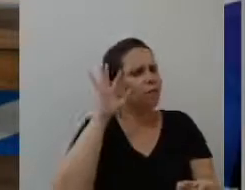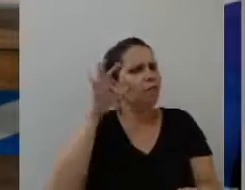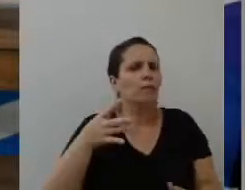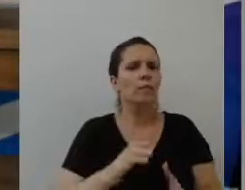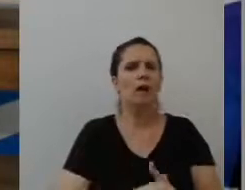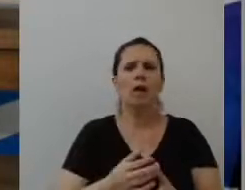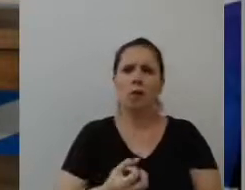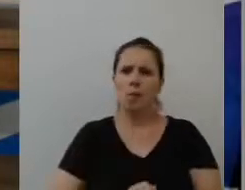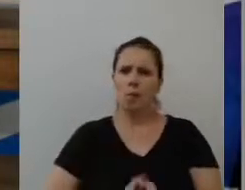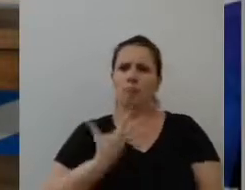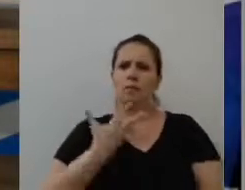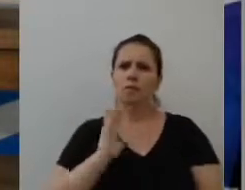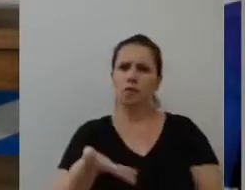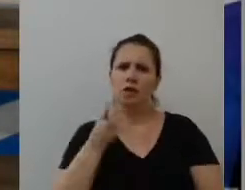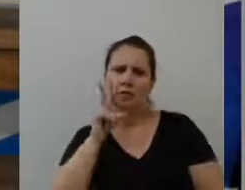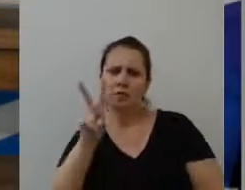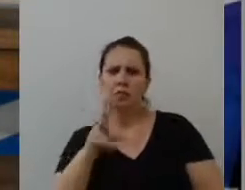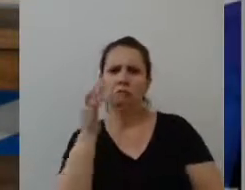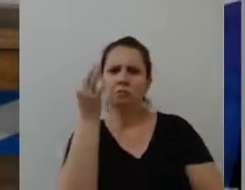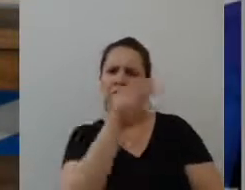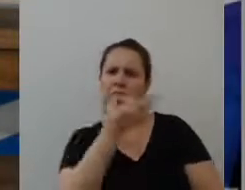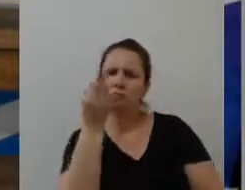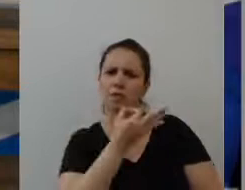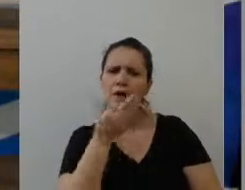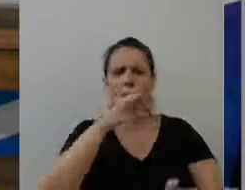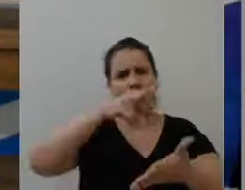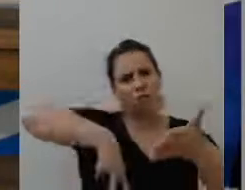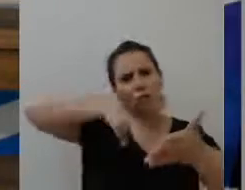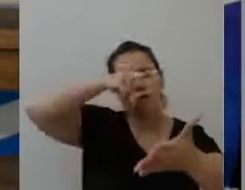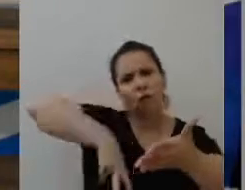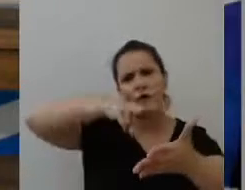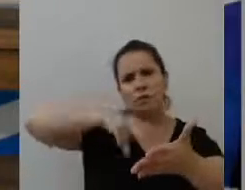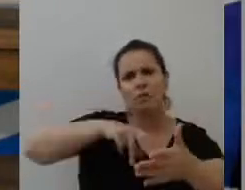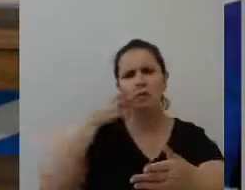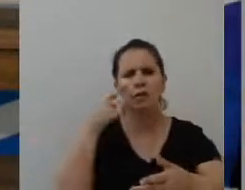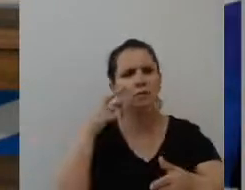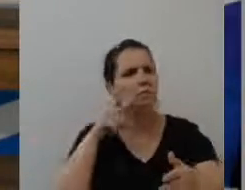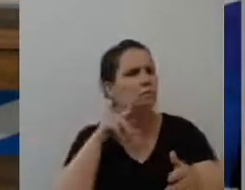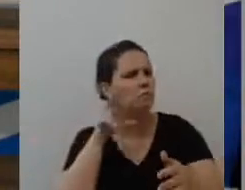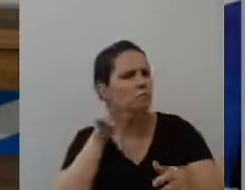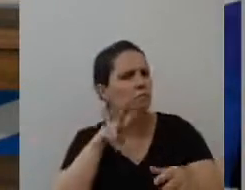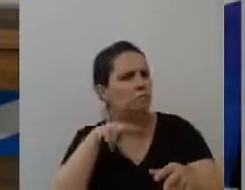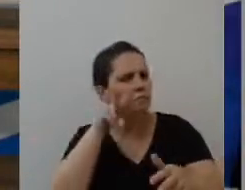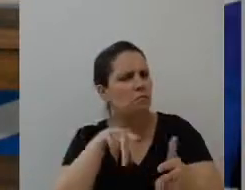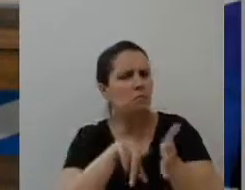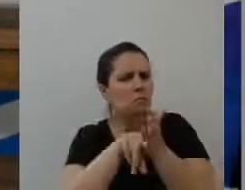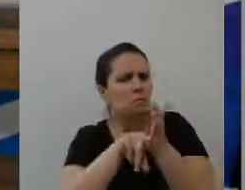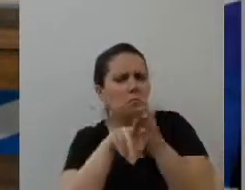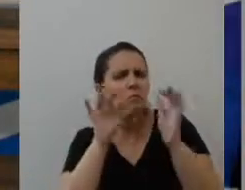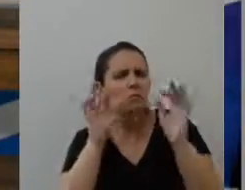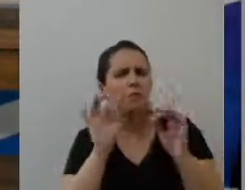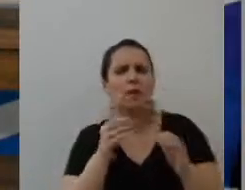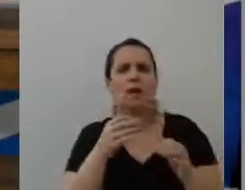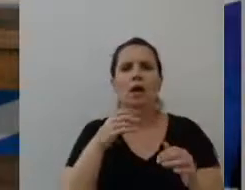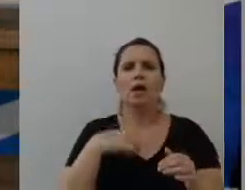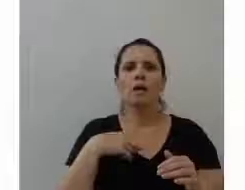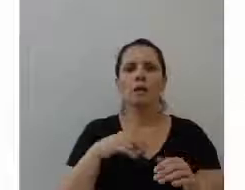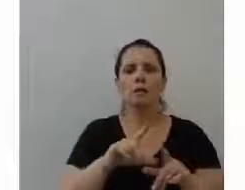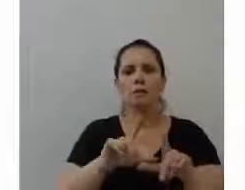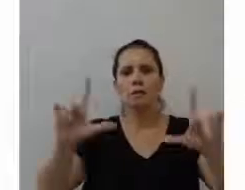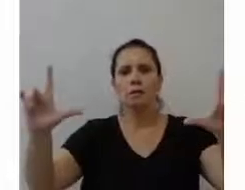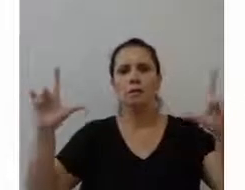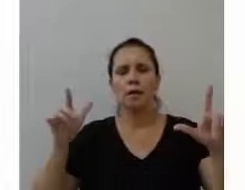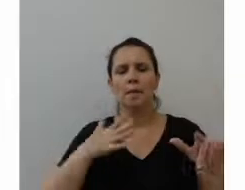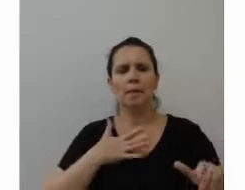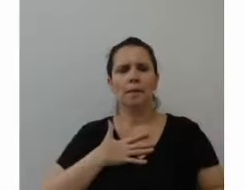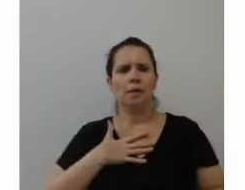que lindo? Todo mundo conhece, né? Eu vou ler pra vocês e a gente vai analisar rapidinho, beleza? Olha lá. Em tela cheia,